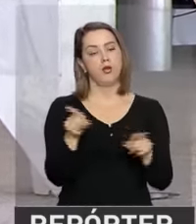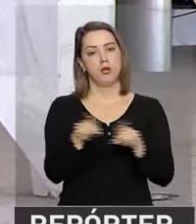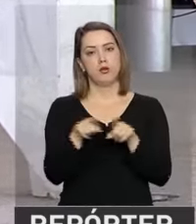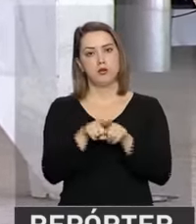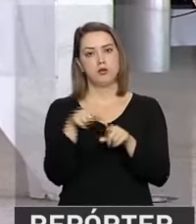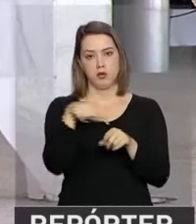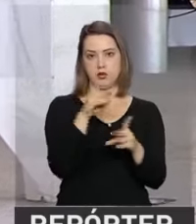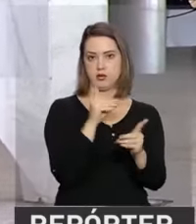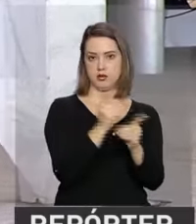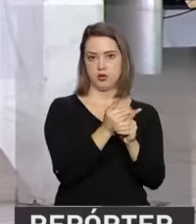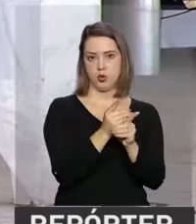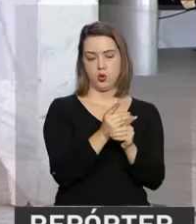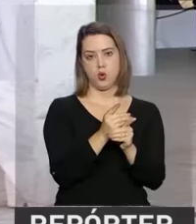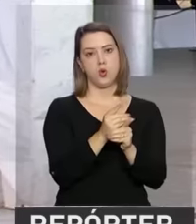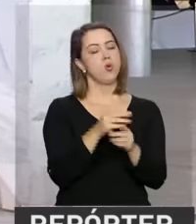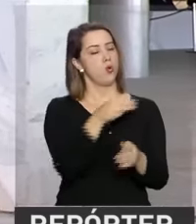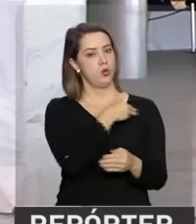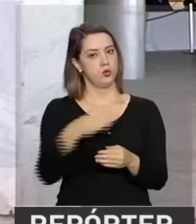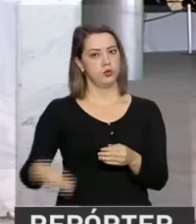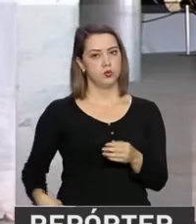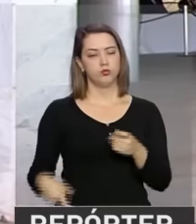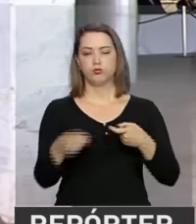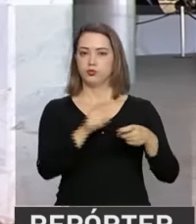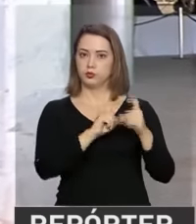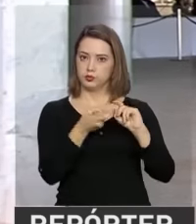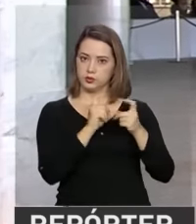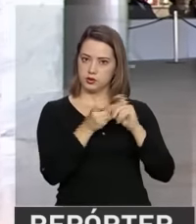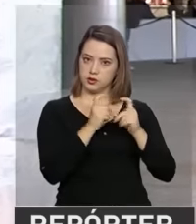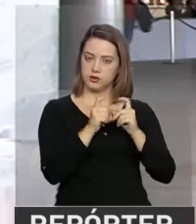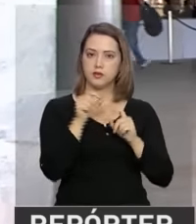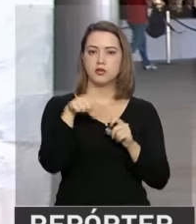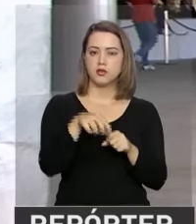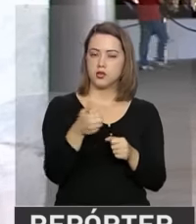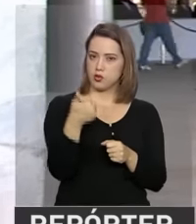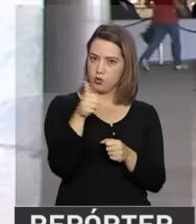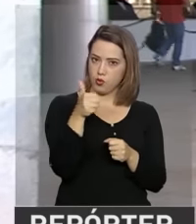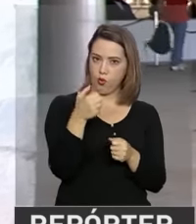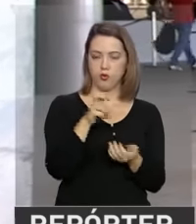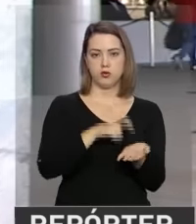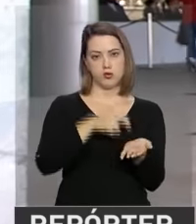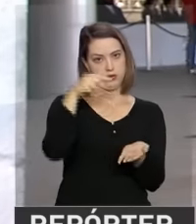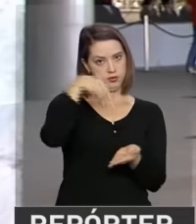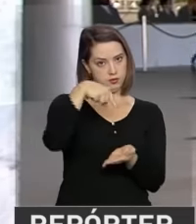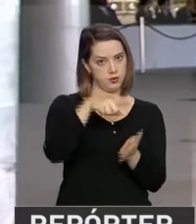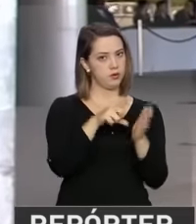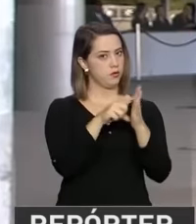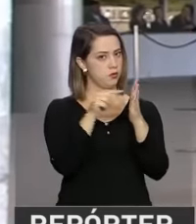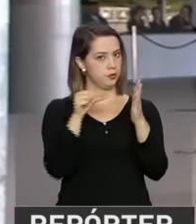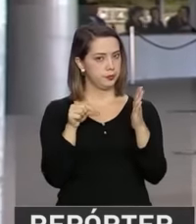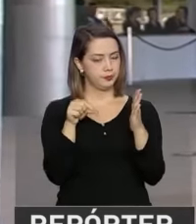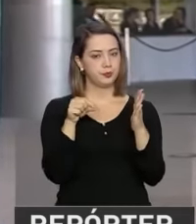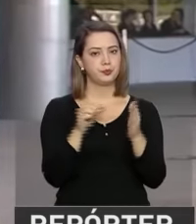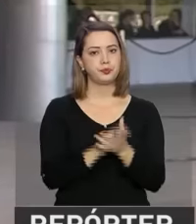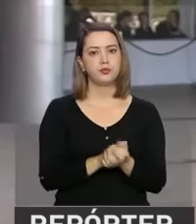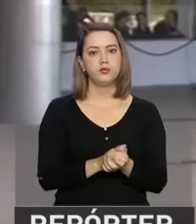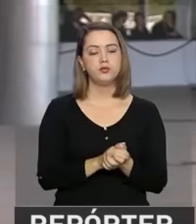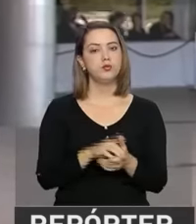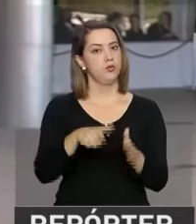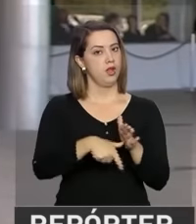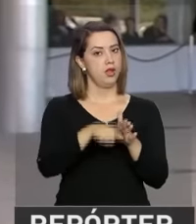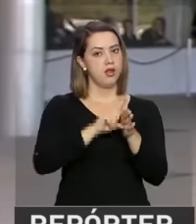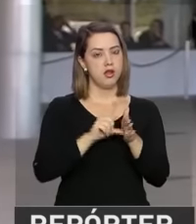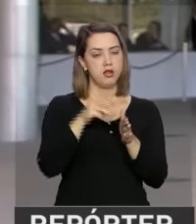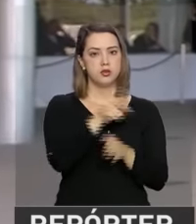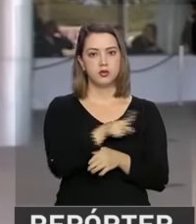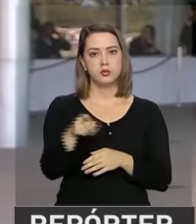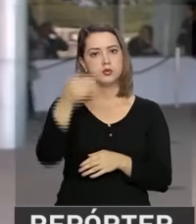encontro o ministro da Fazenda, Henrique Meirelles, esse encontro marcado para as 11 horas da manhã aqui no Palácio do Planalto. Antes,